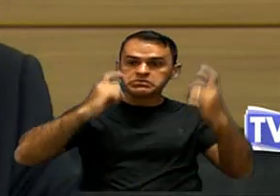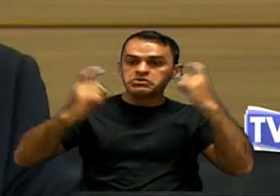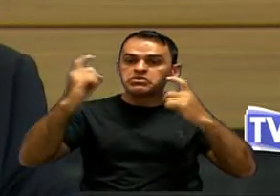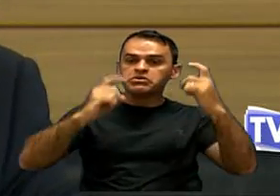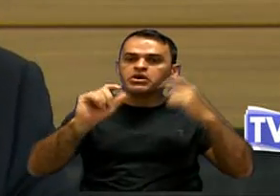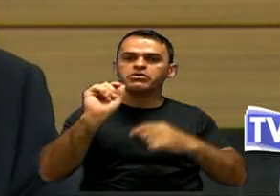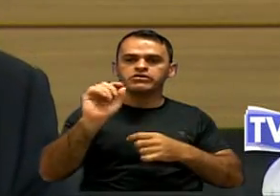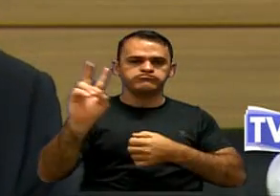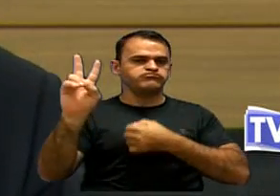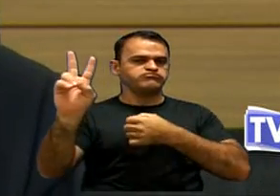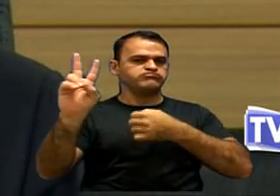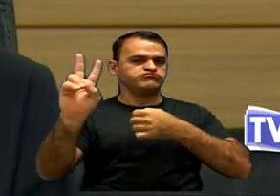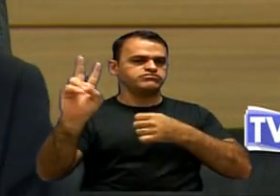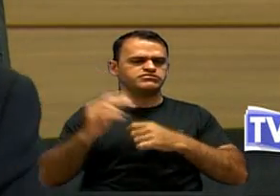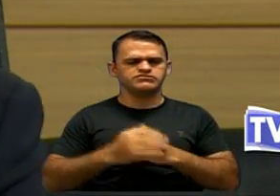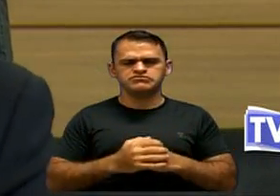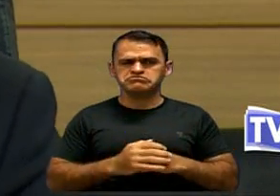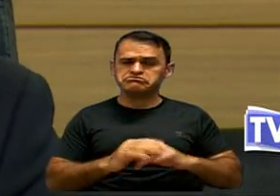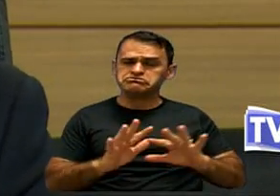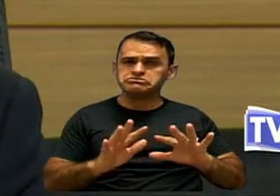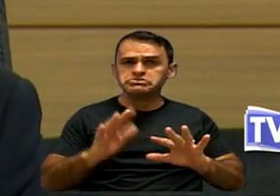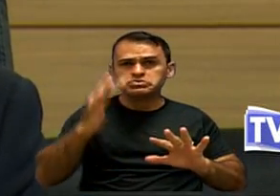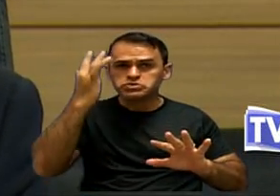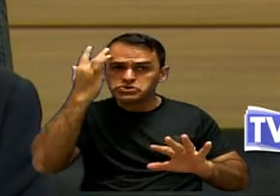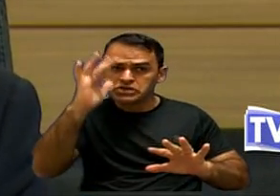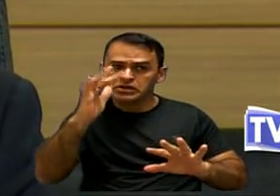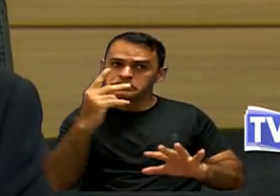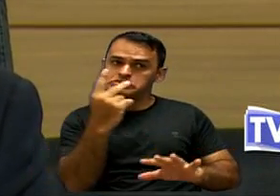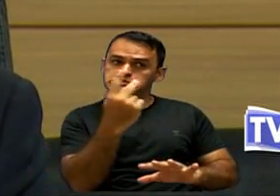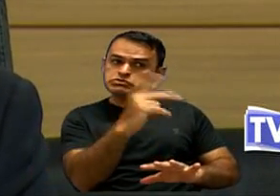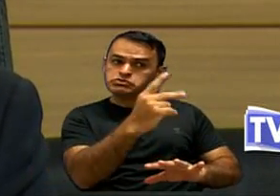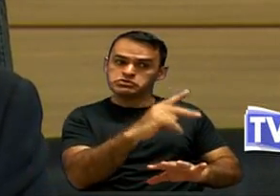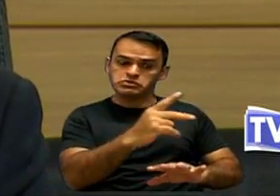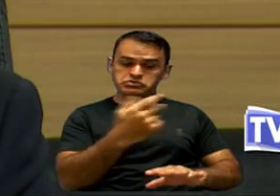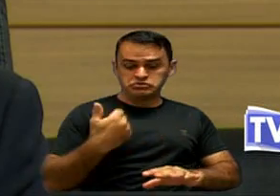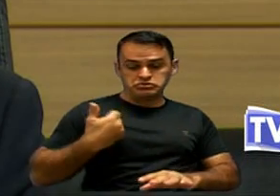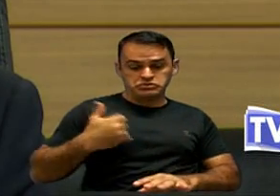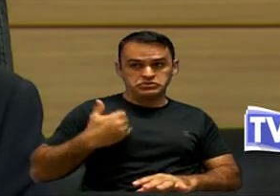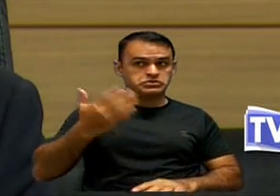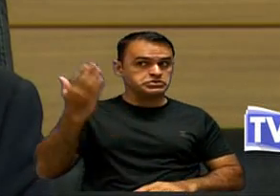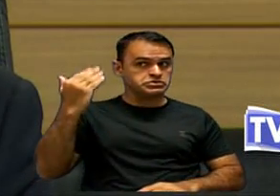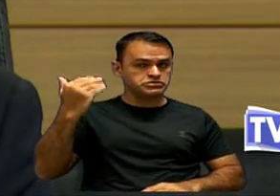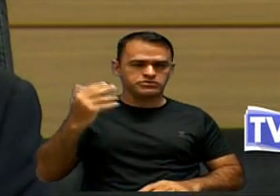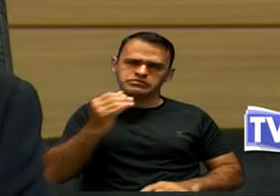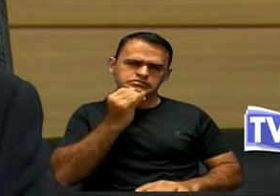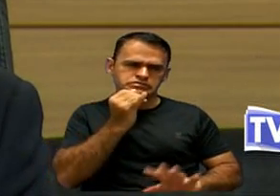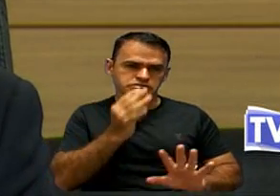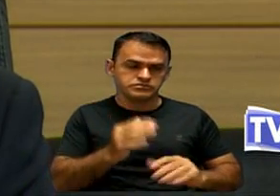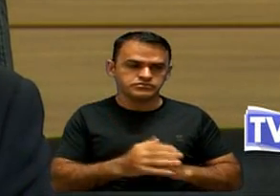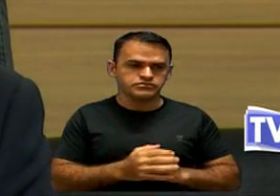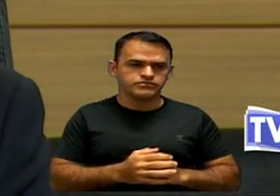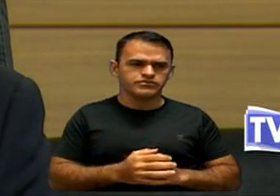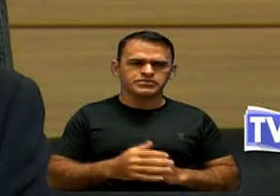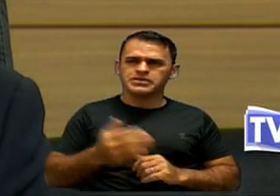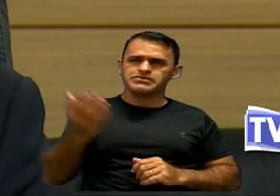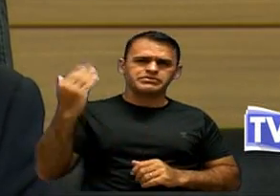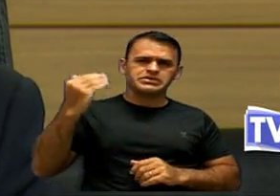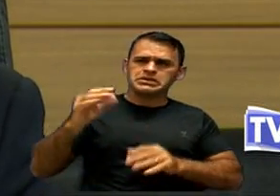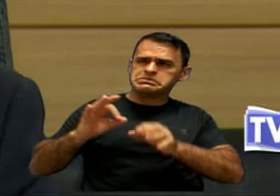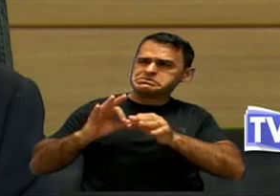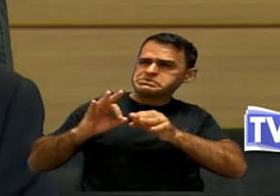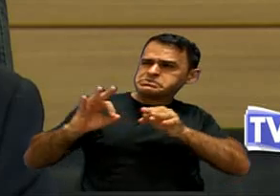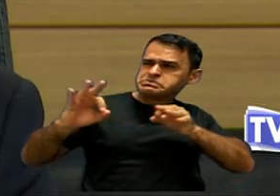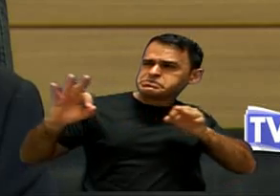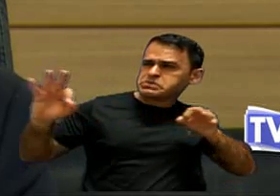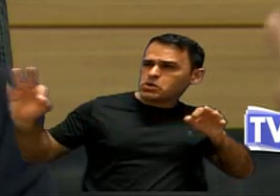Antigamente, Vitão, acho, não sei nem se é do tempo de Vossa Excelência, não sei a idade de Vossa Excelência, sujeito vinha lá do Iapoque, do Chuís,